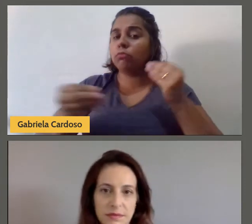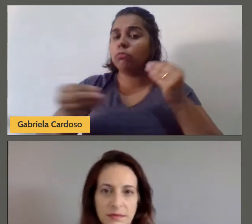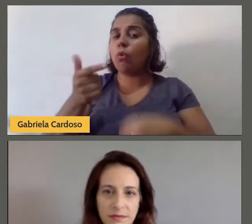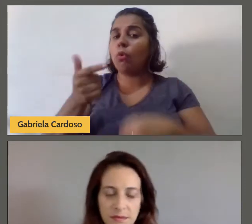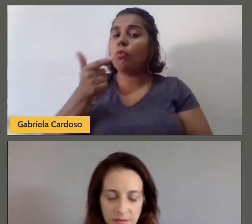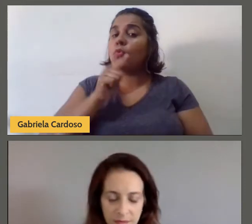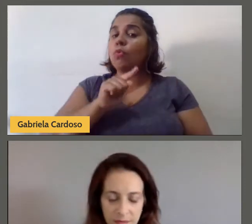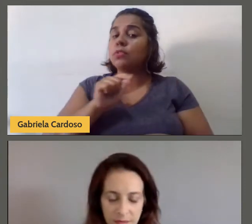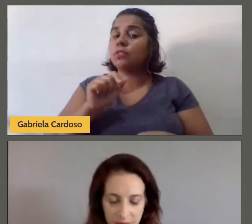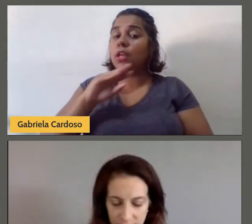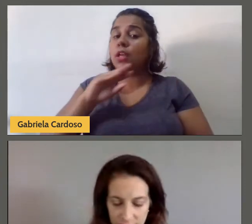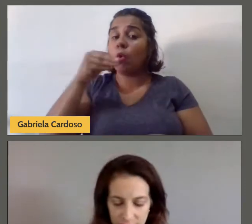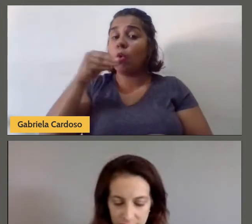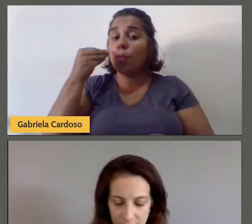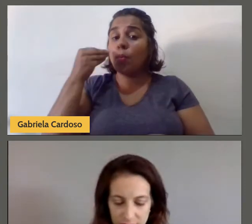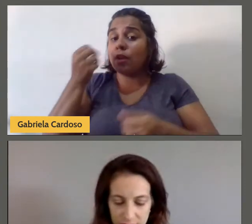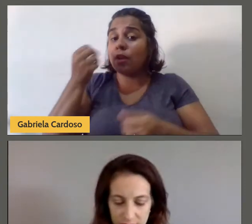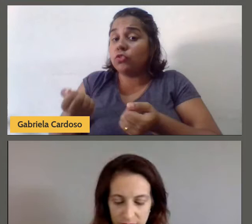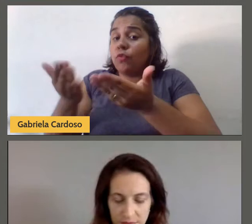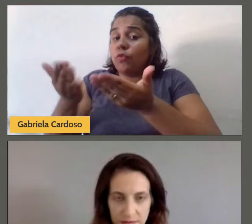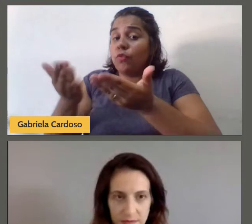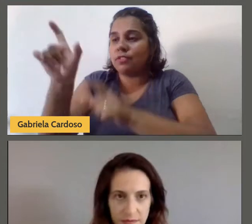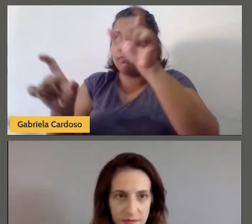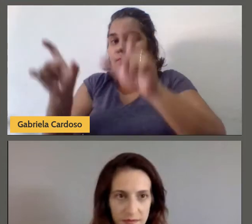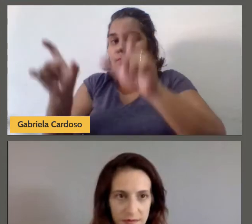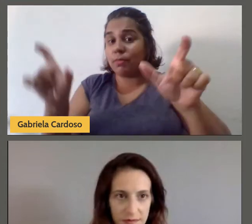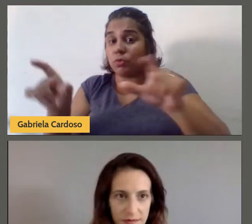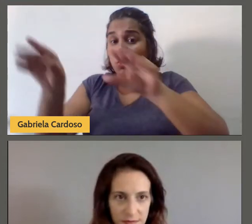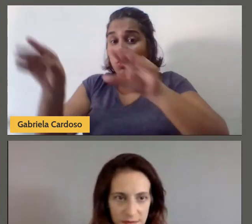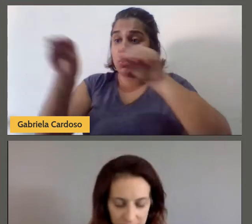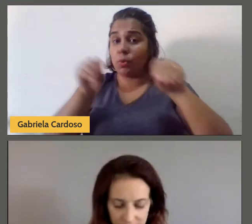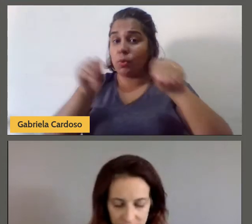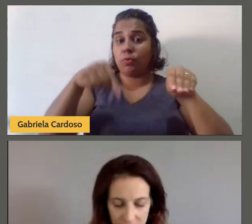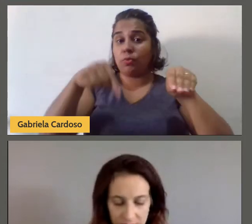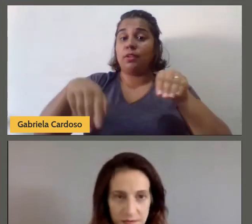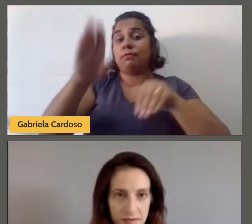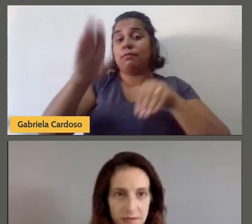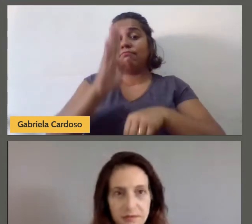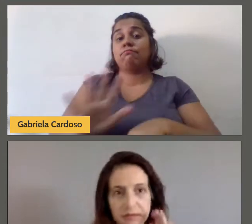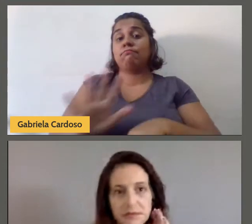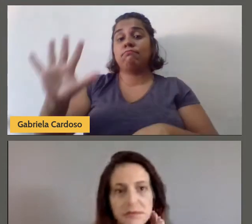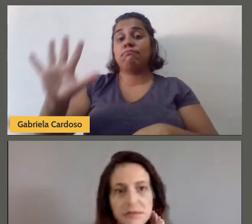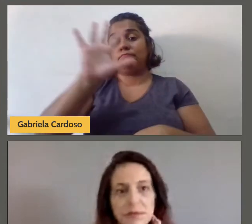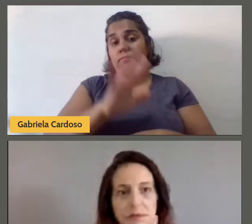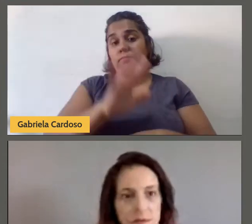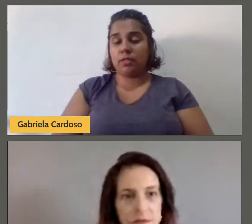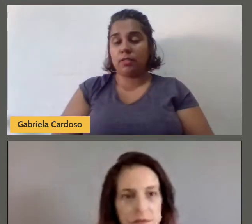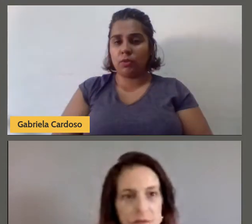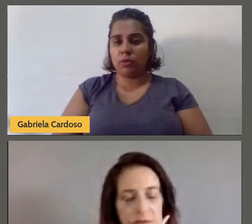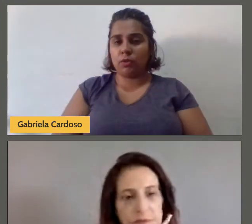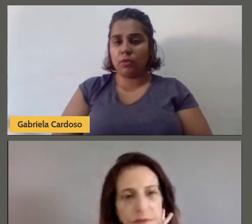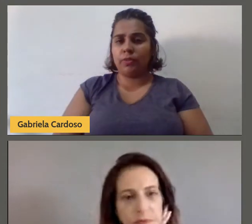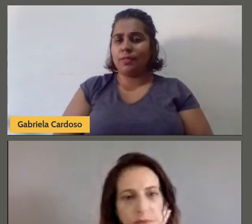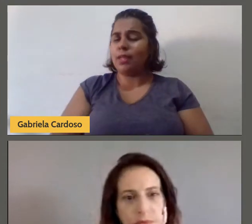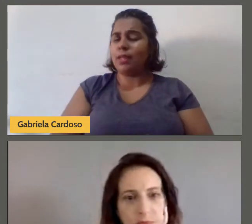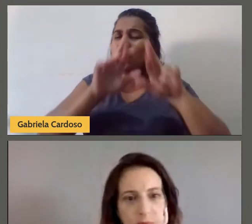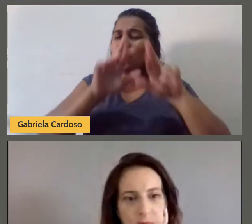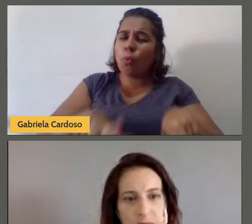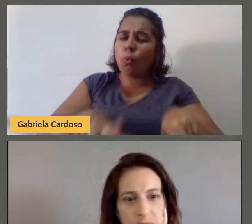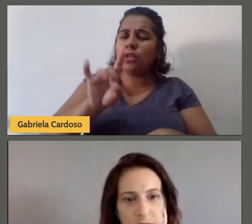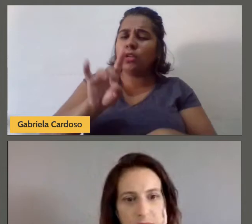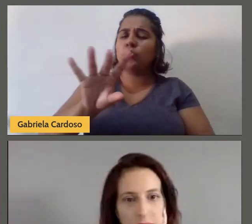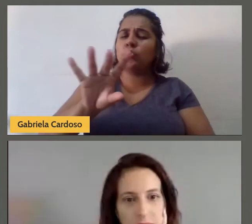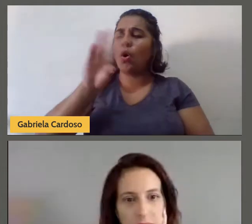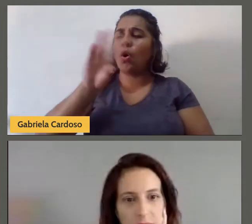né, contratar esses serviços e entrar nos links que estão todos aqui embaixo, e não só oportunidade, mas acolher mesmo, assim, fazer um